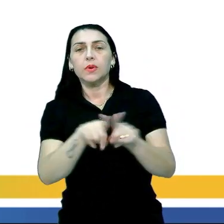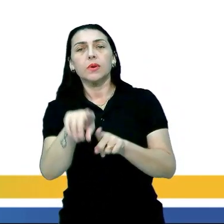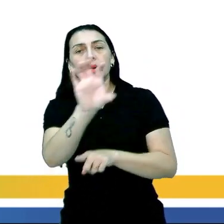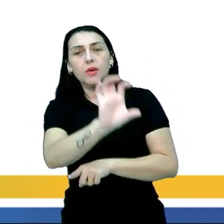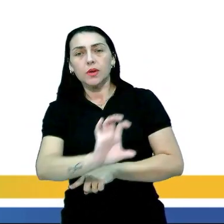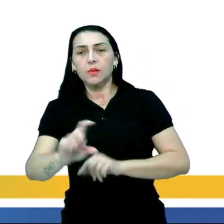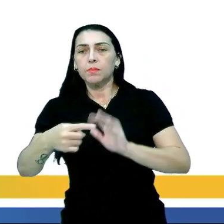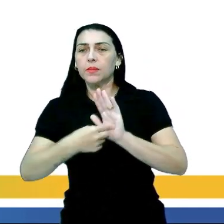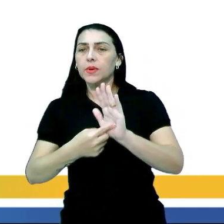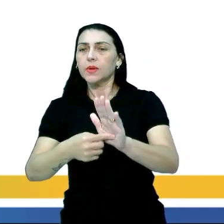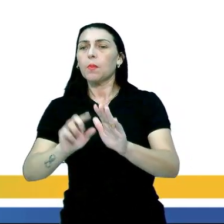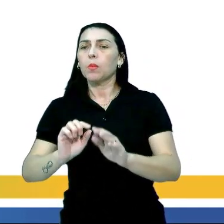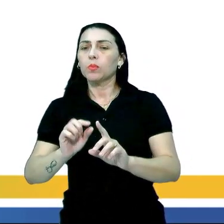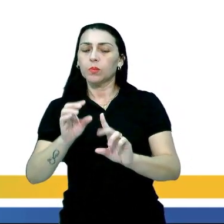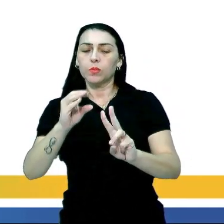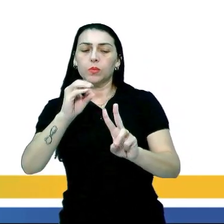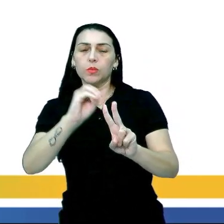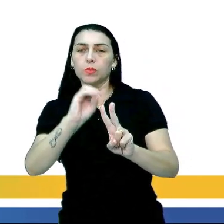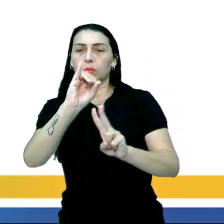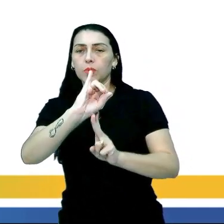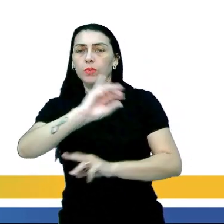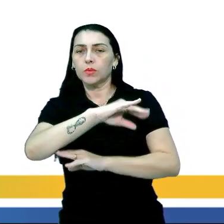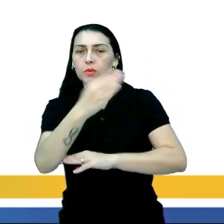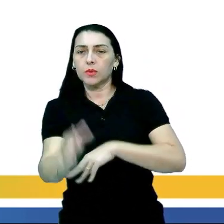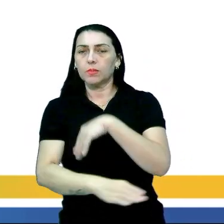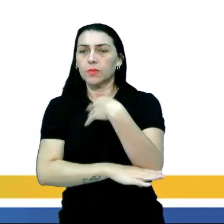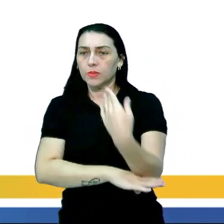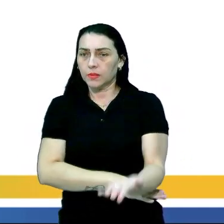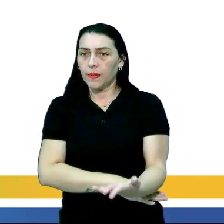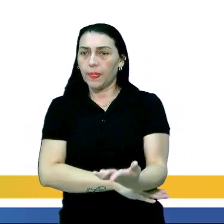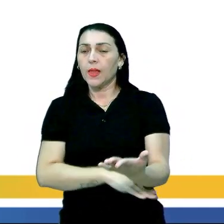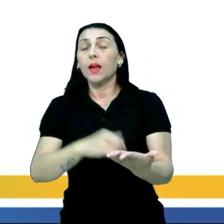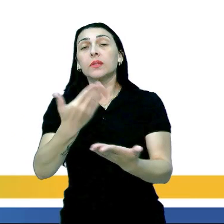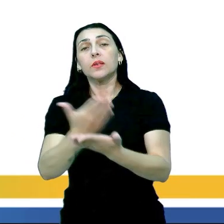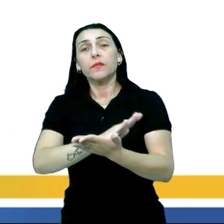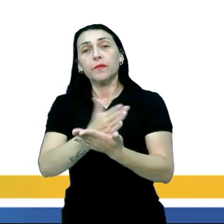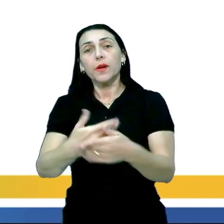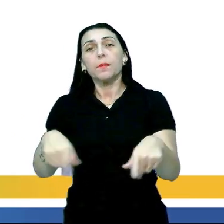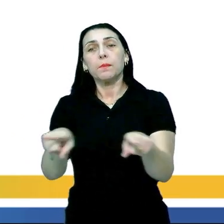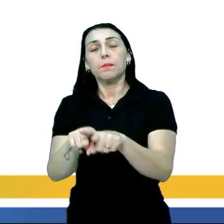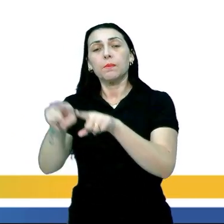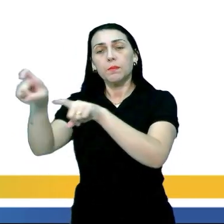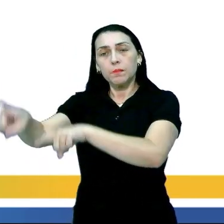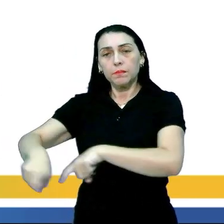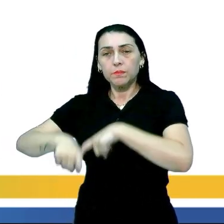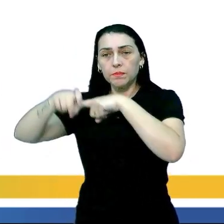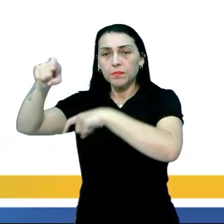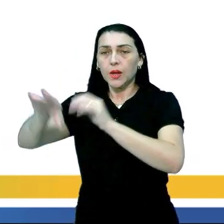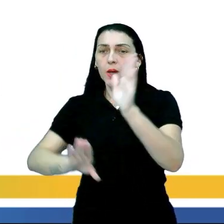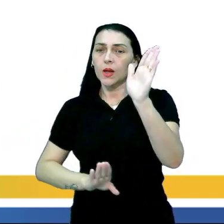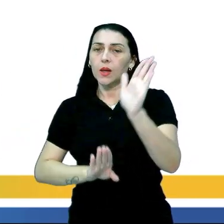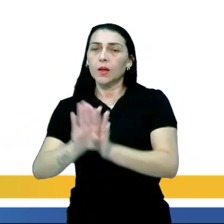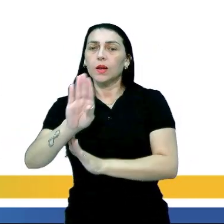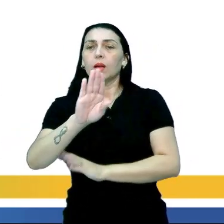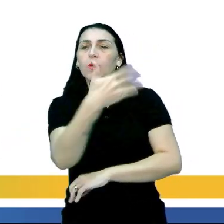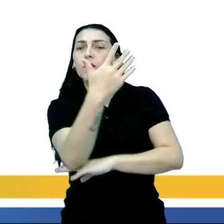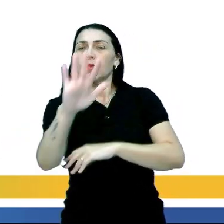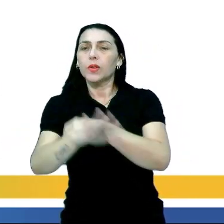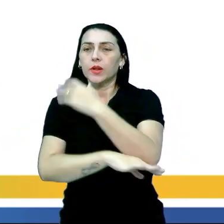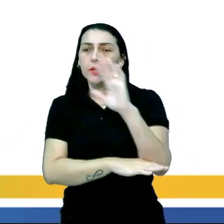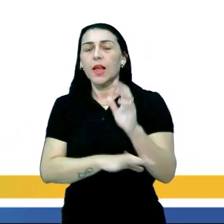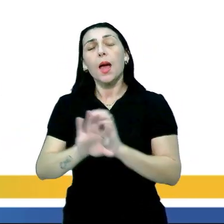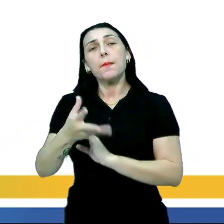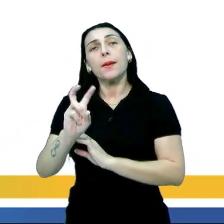que apresenta maiores índices de desmatamento atualmente, e é aquela onde a fronteira agrícola avança em direção